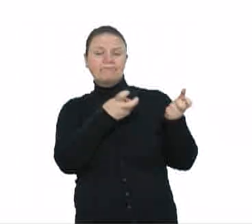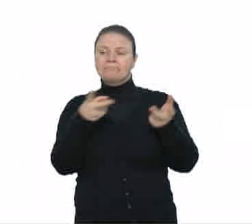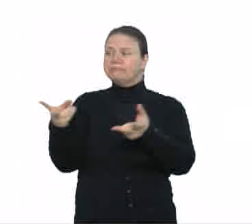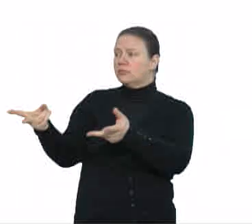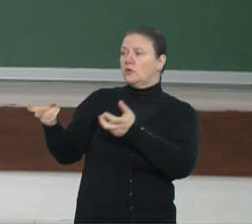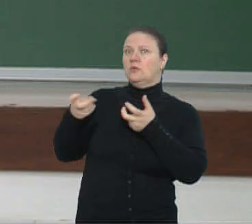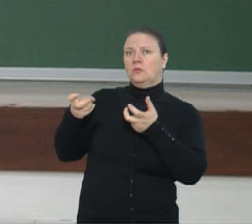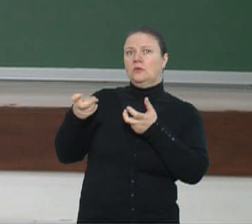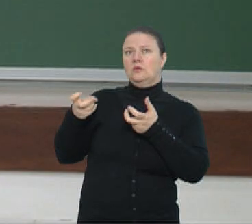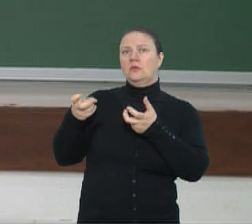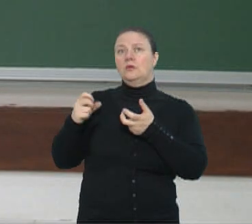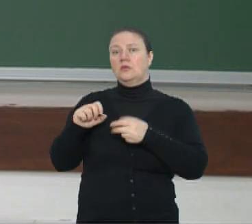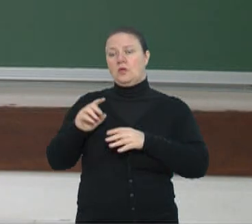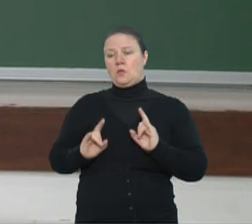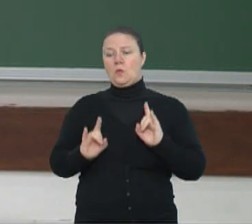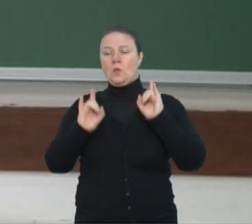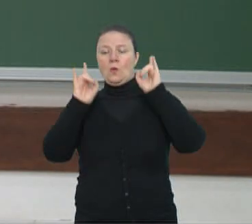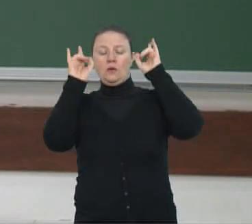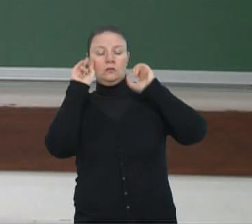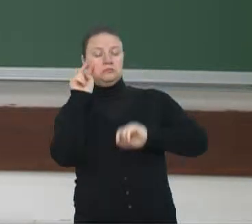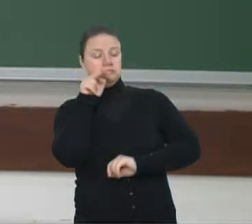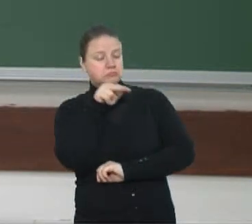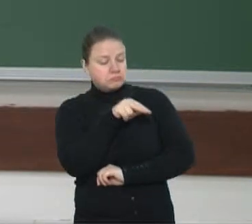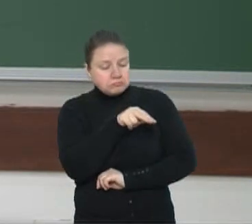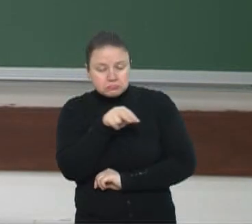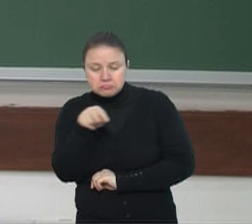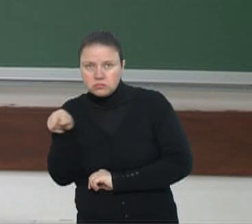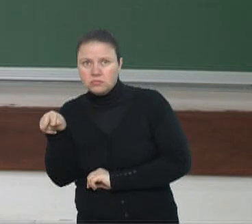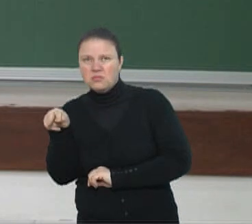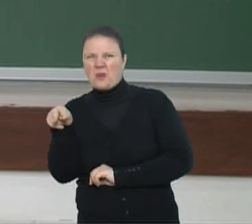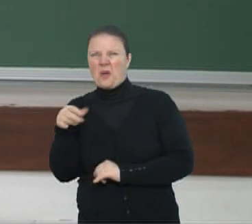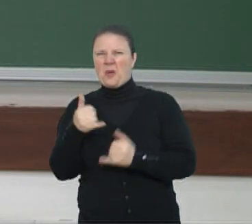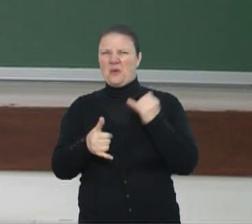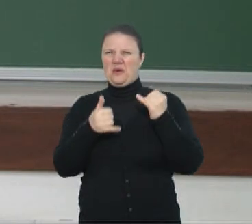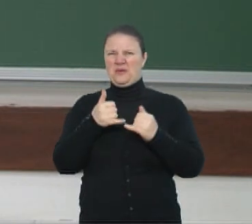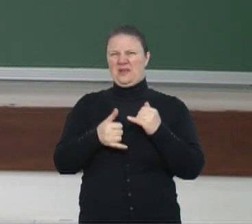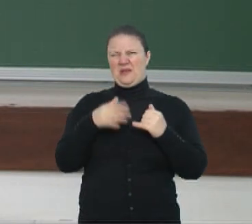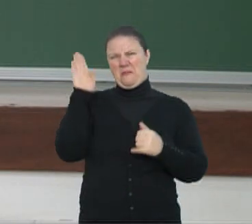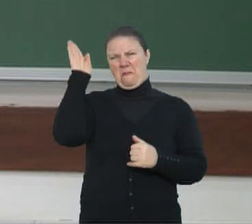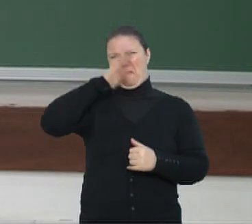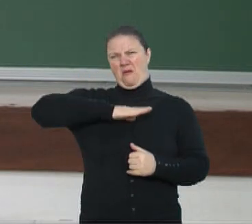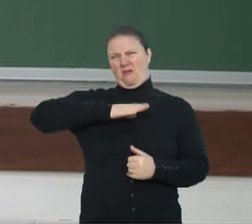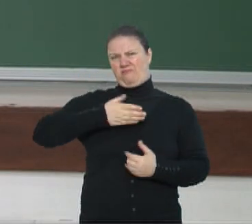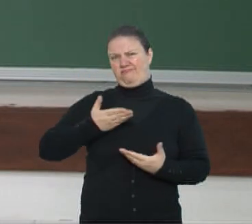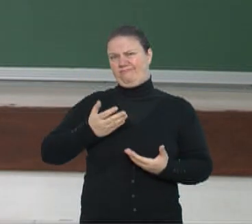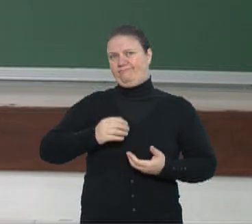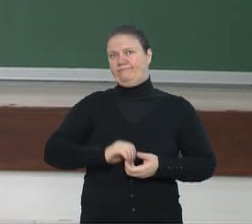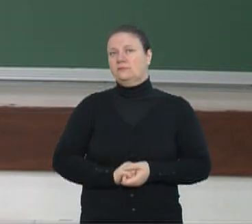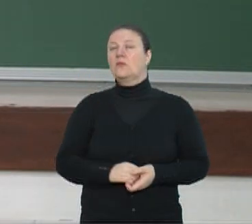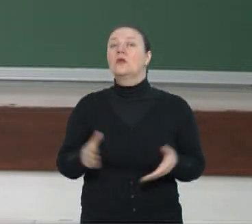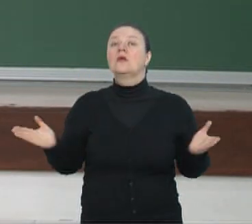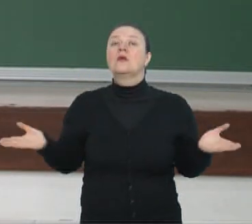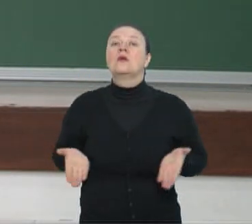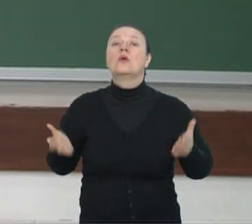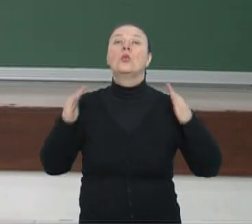onde você está. Deve ser muito interessante, se não um pouco cruel você observar isso. E a igreja? Como que a igreja